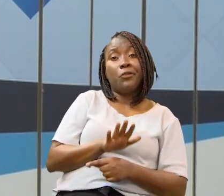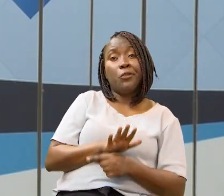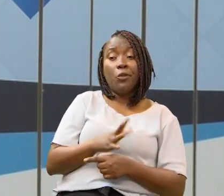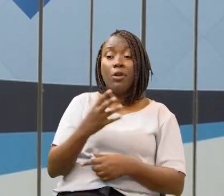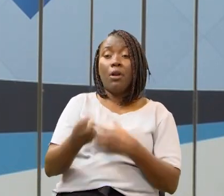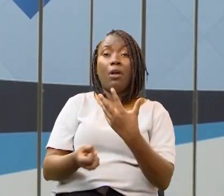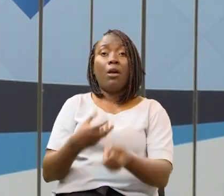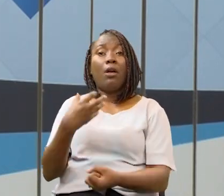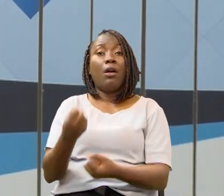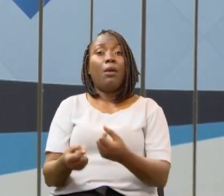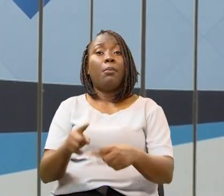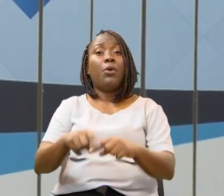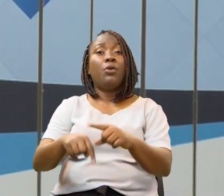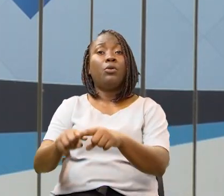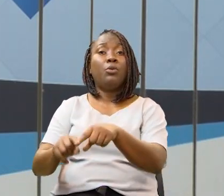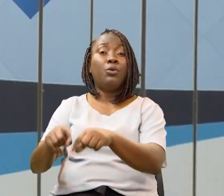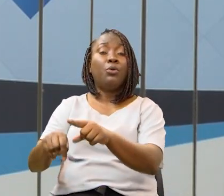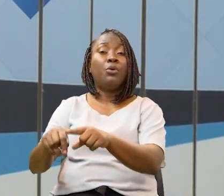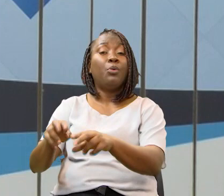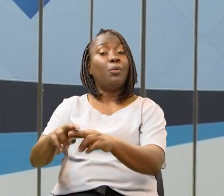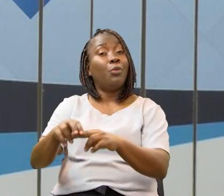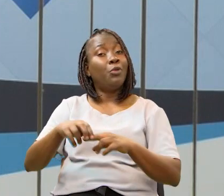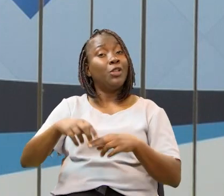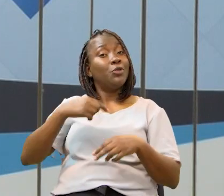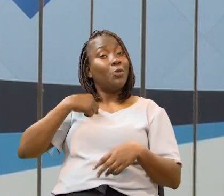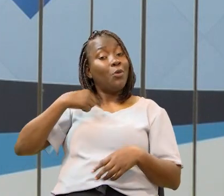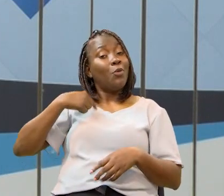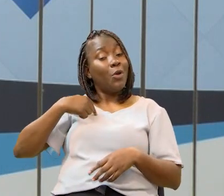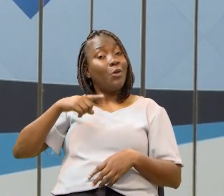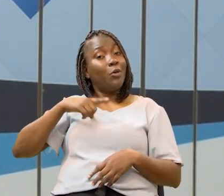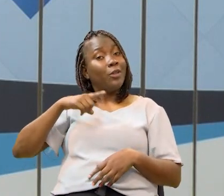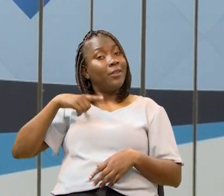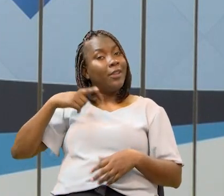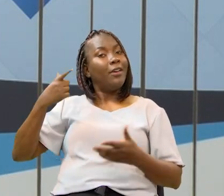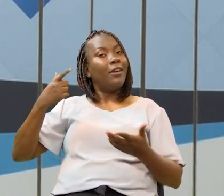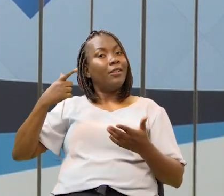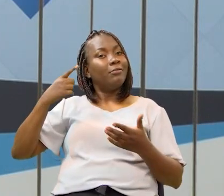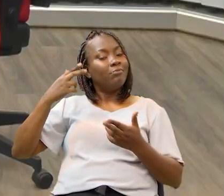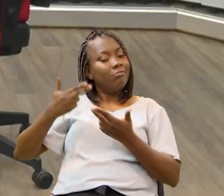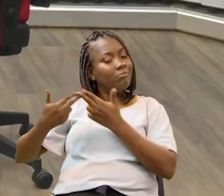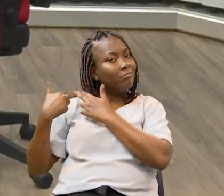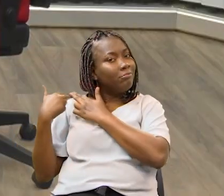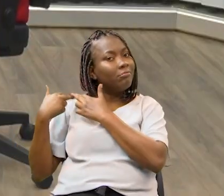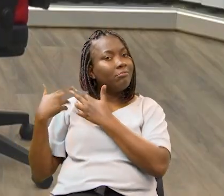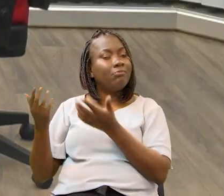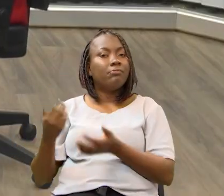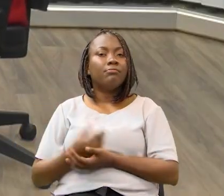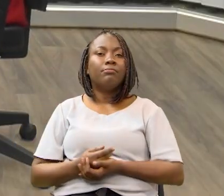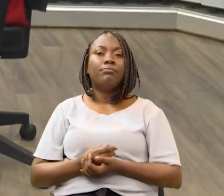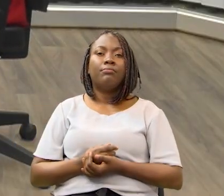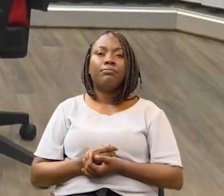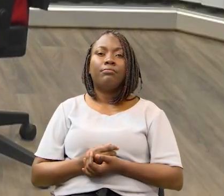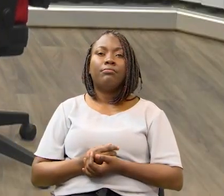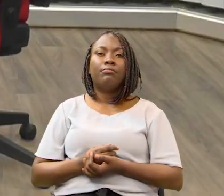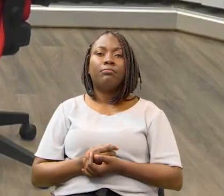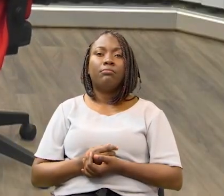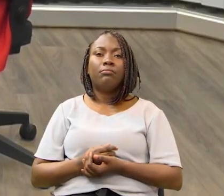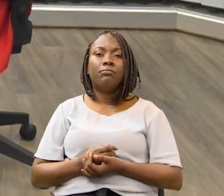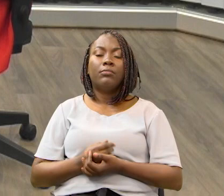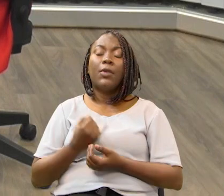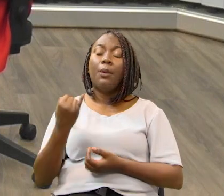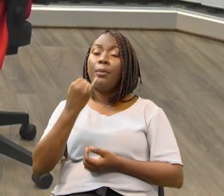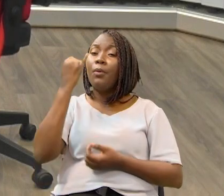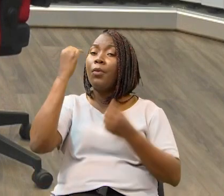os meus produtos, porque eu estou aderindo de fato, né, à causa. Importante demais a gente falar sobre isso,